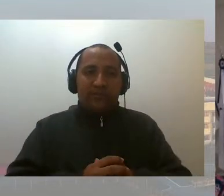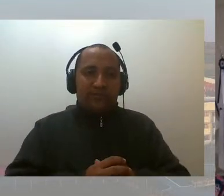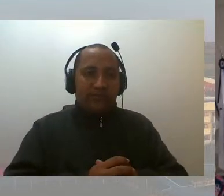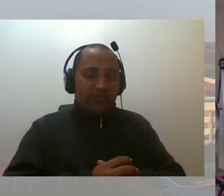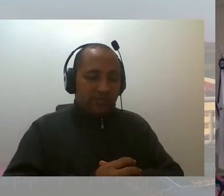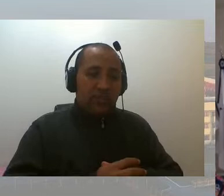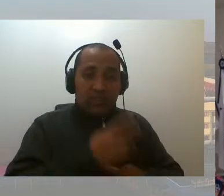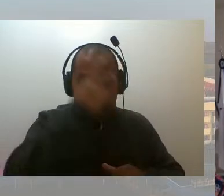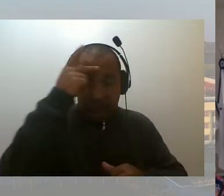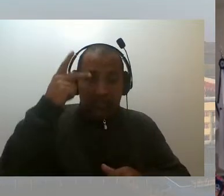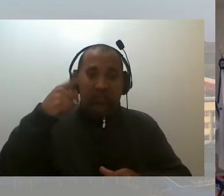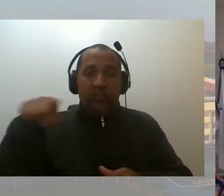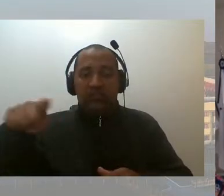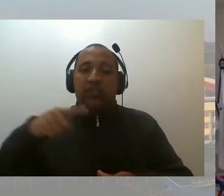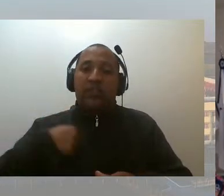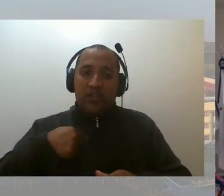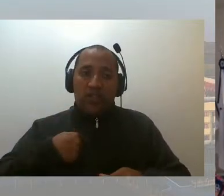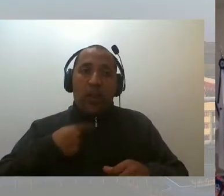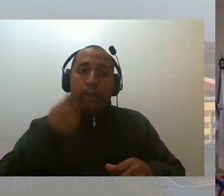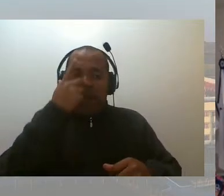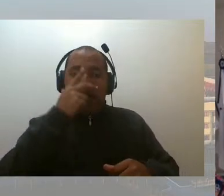em pessoas que se sentiram lesadas.